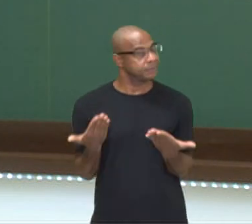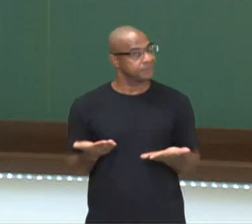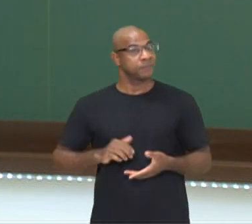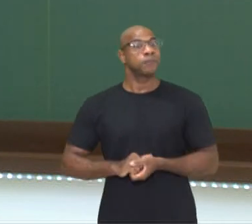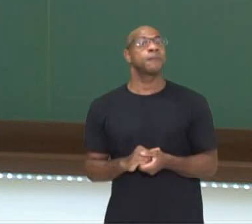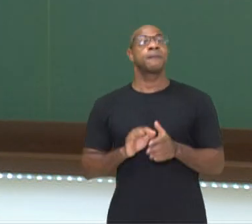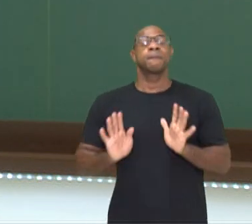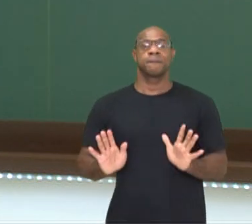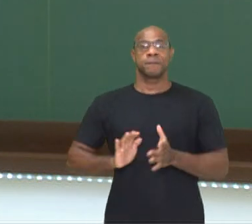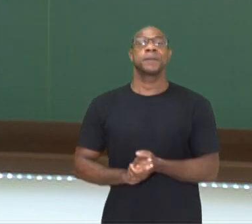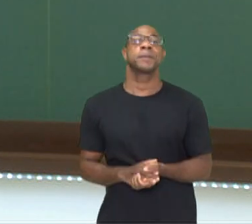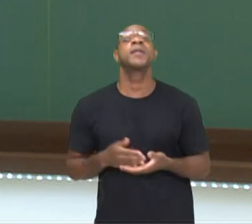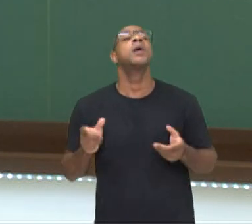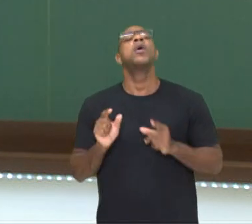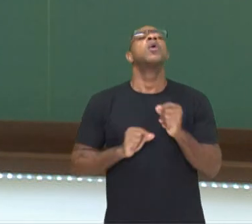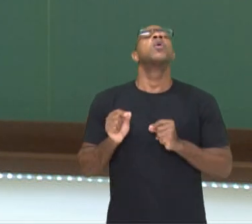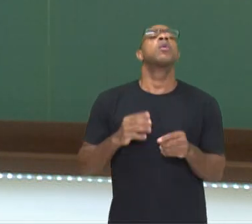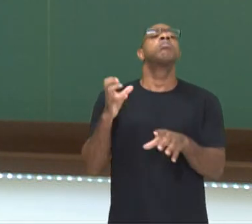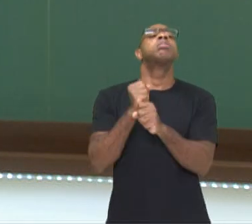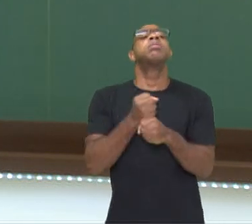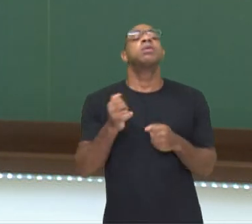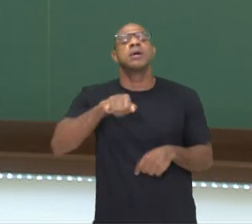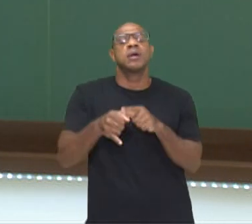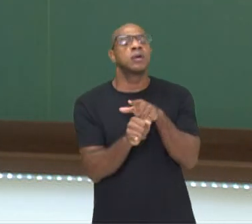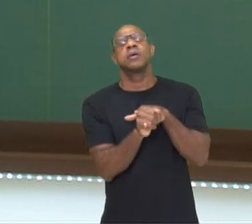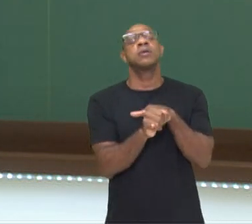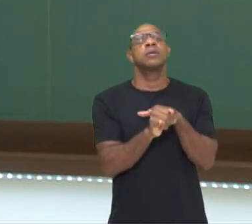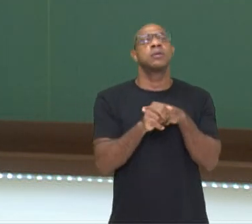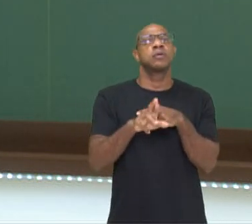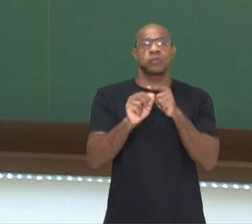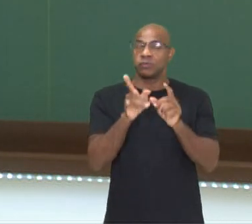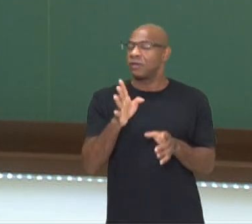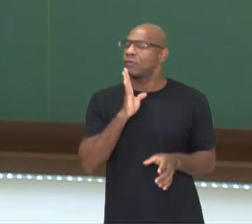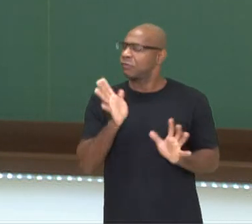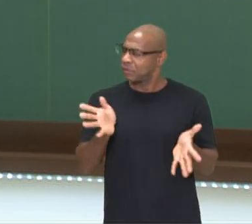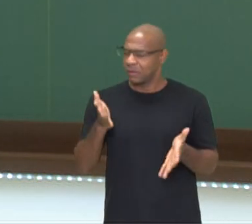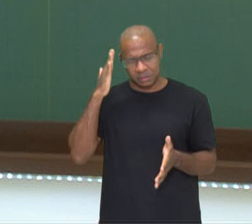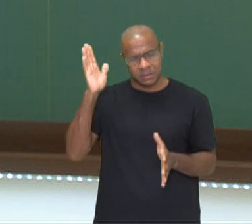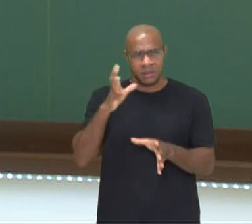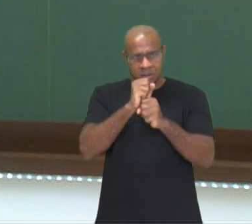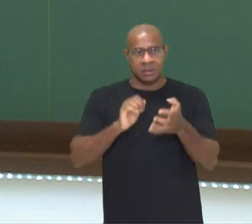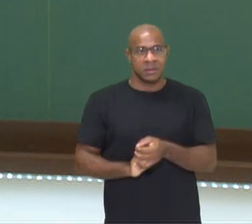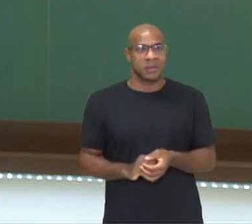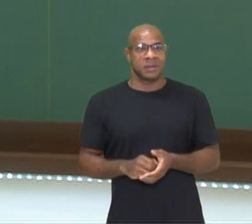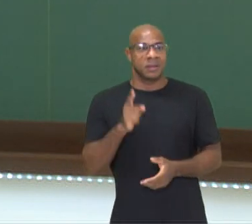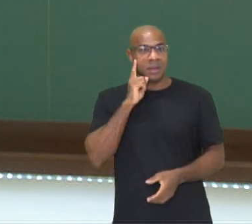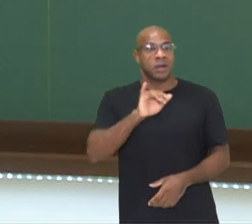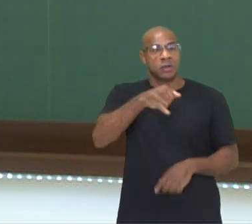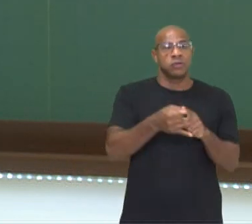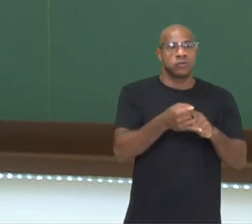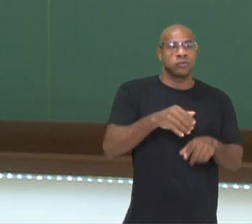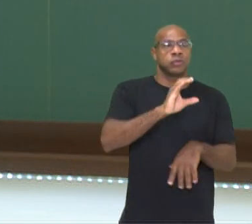ok? Como que faz mesmo o cálculo dos juros? Acho que vocês já viram isso em algum momento, né? Juros é capital vezes taxa vezes tempo.